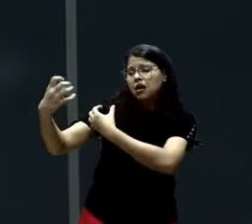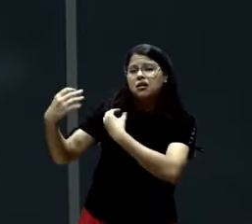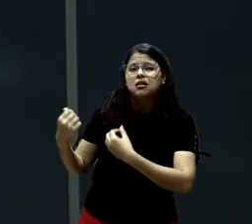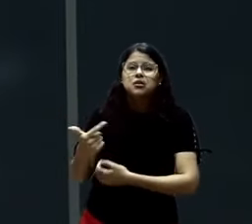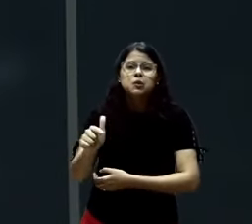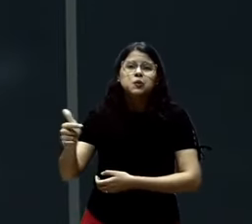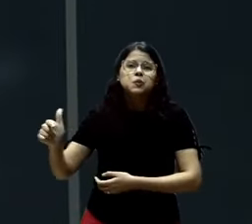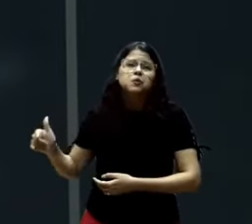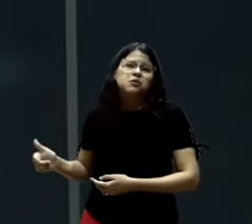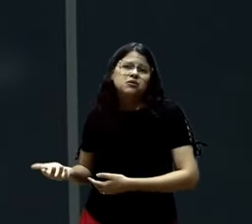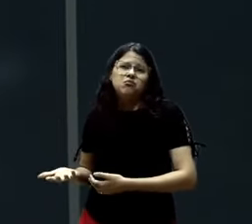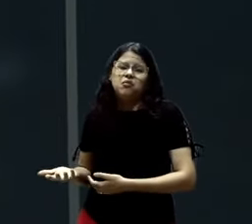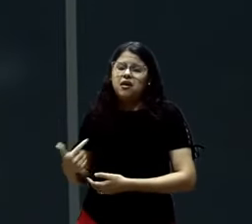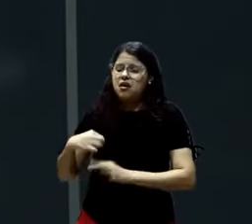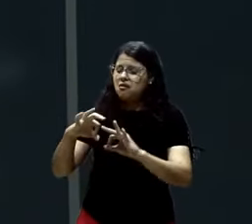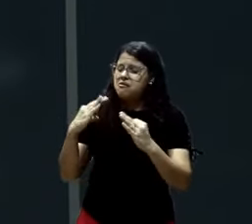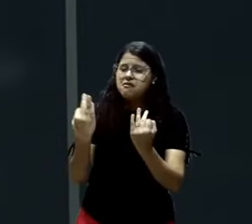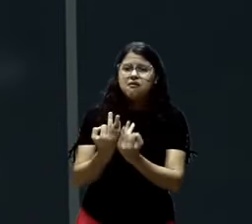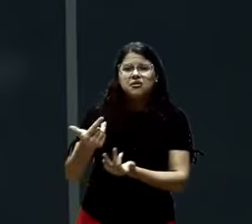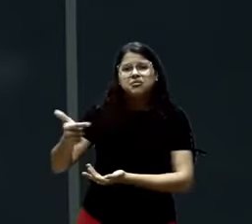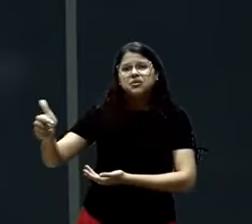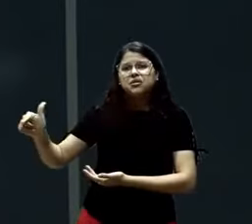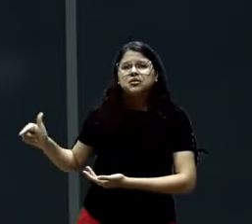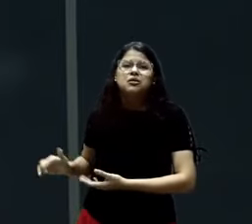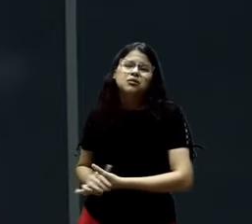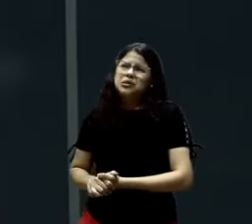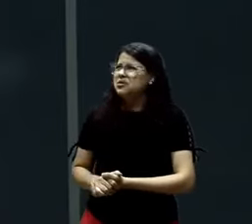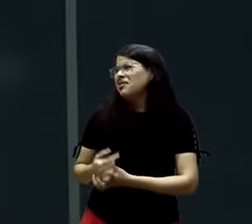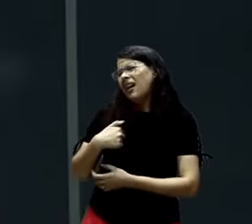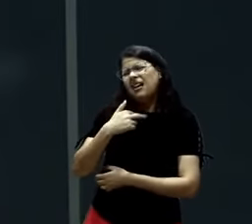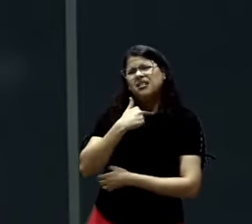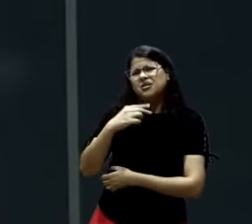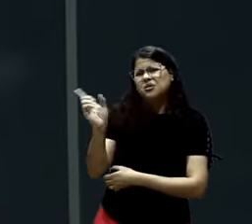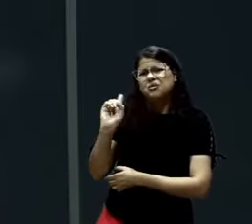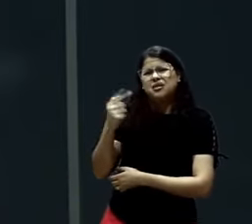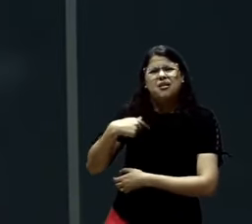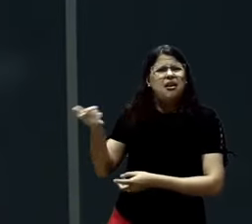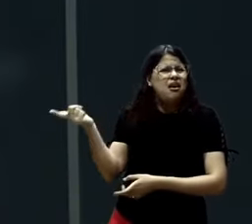tive pais, eu não tive uma família, eu não tive um berço. Não dá.